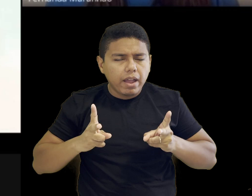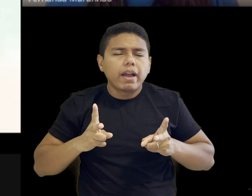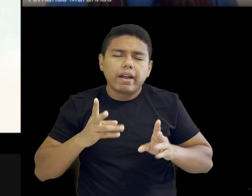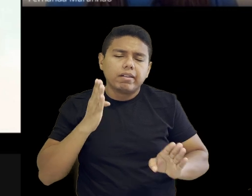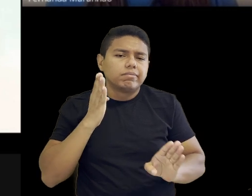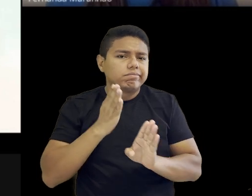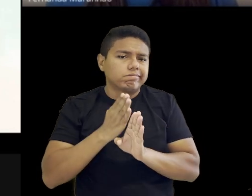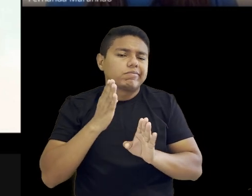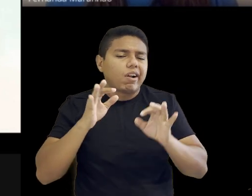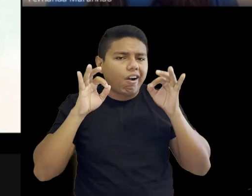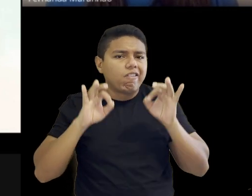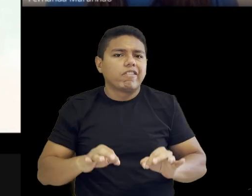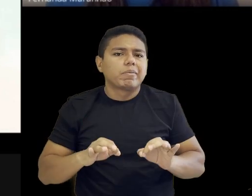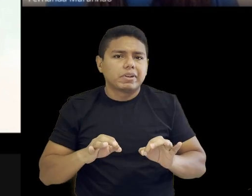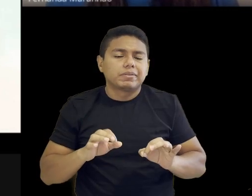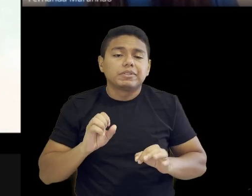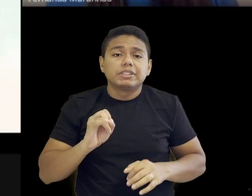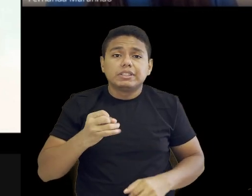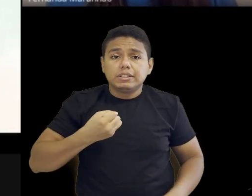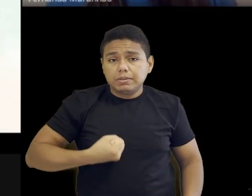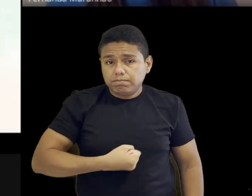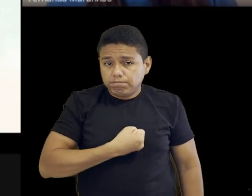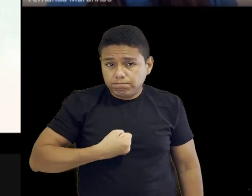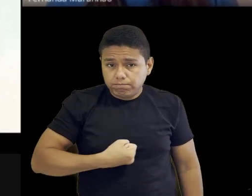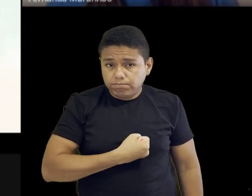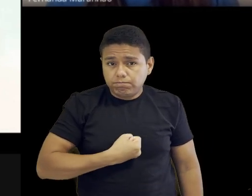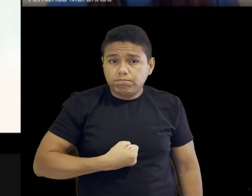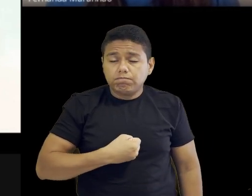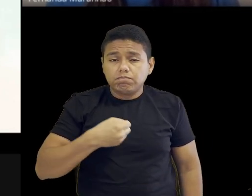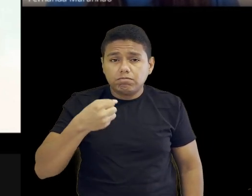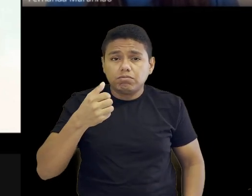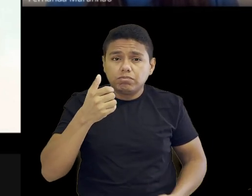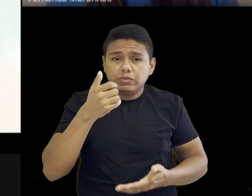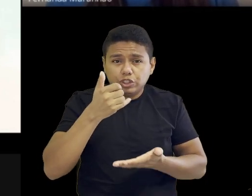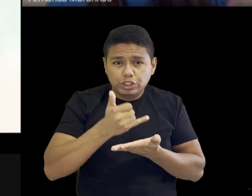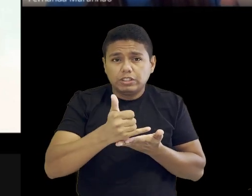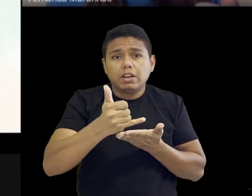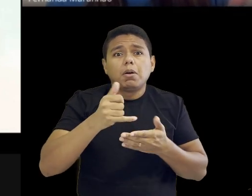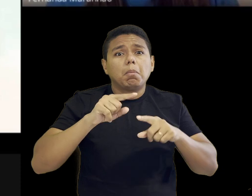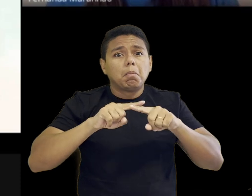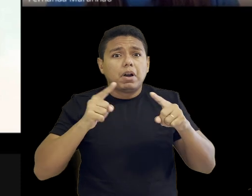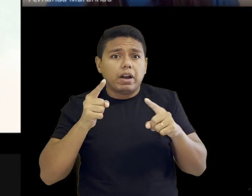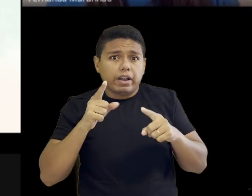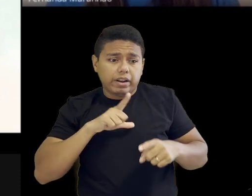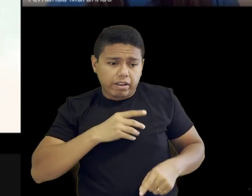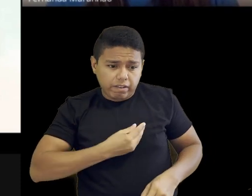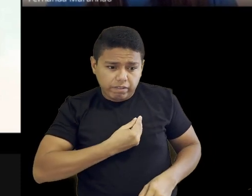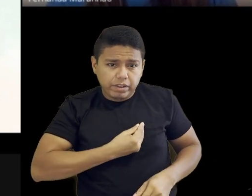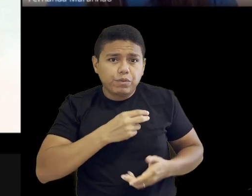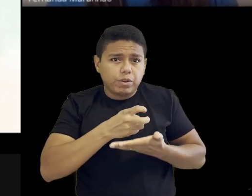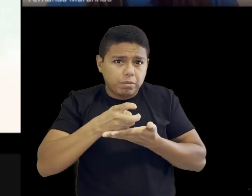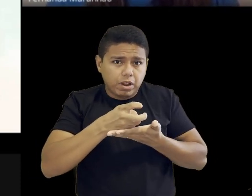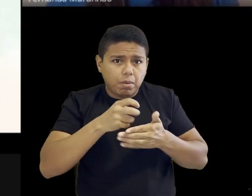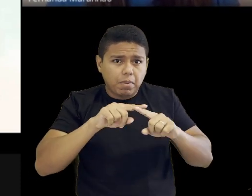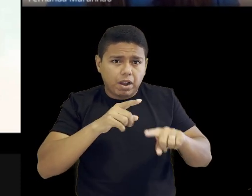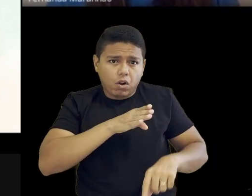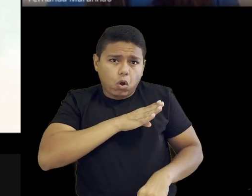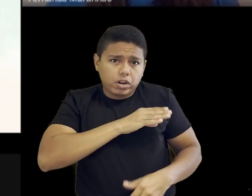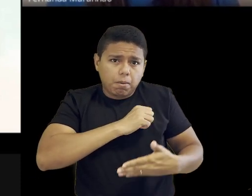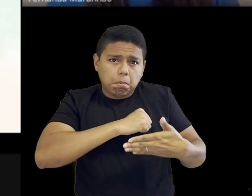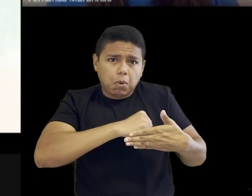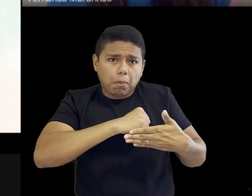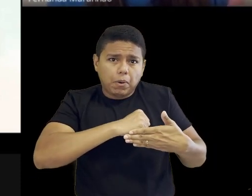é diagnóstico de confirmação. Ou se nós fizermos uma ultrassonografia inicial que tem embrião, mas que ainda não tem